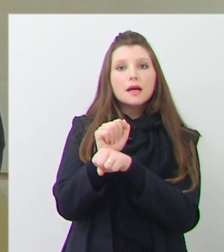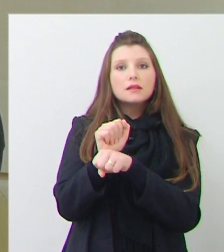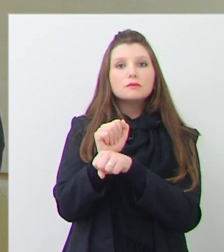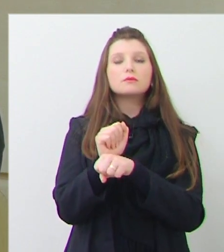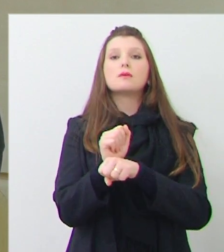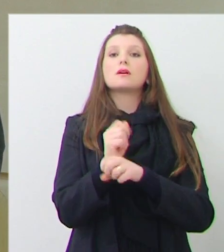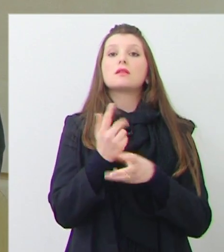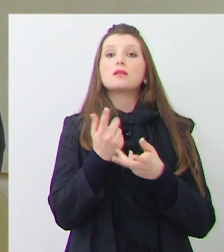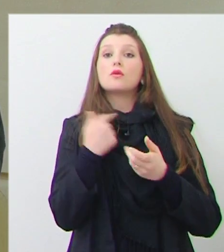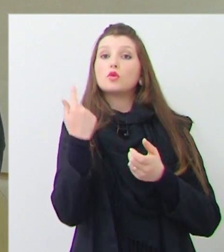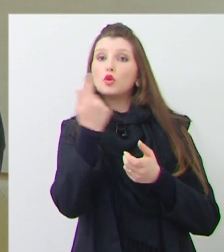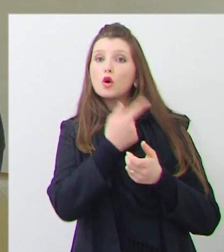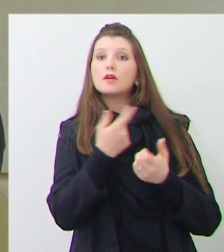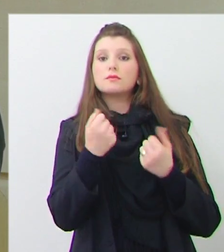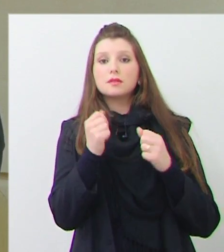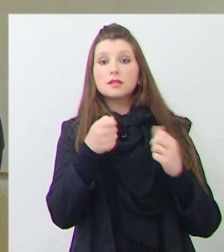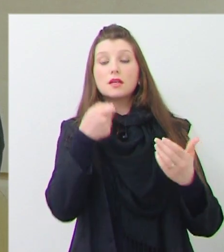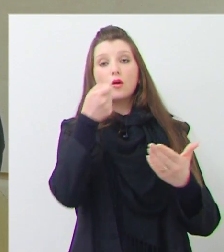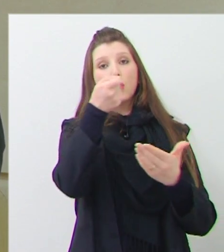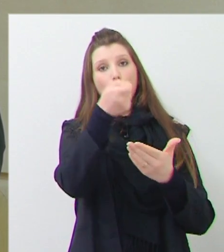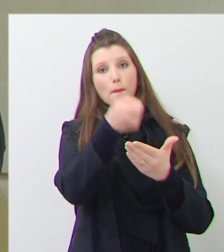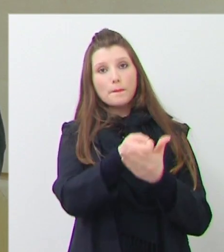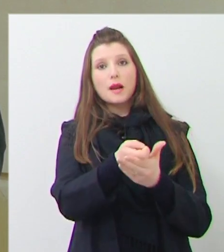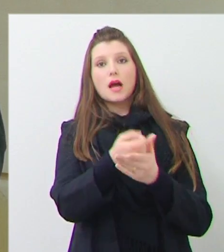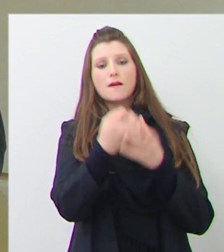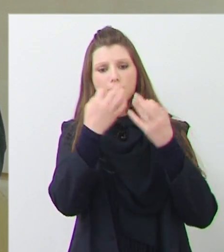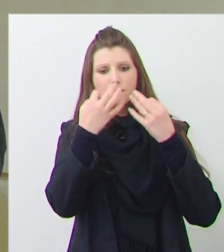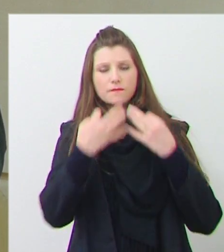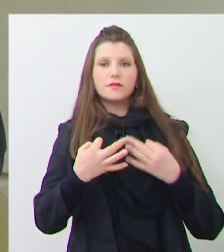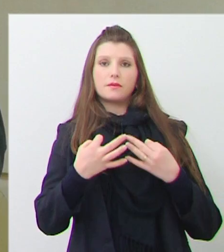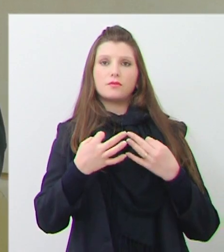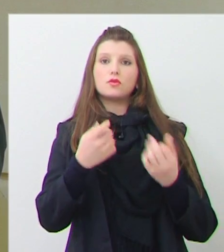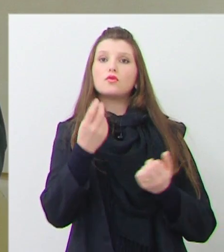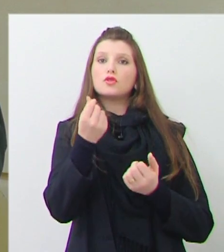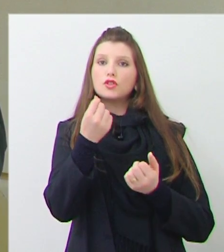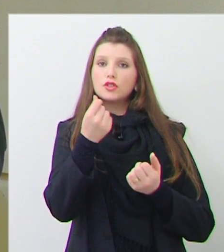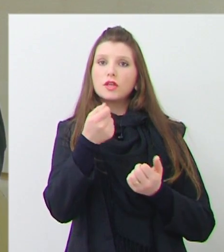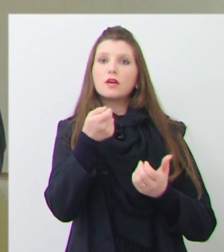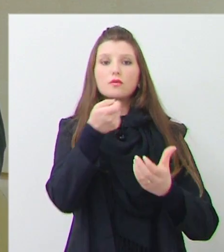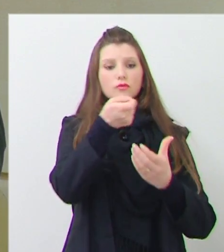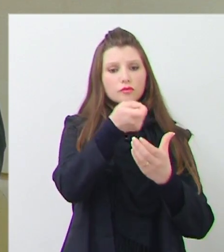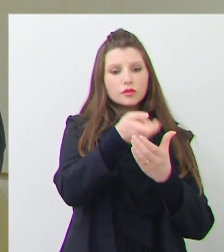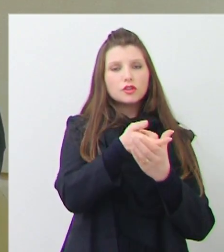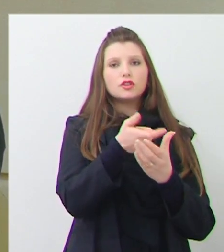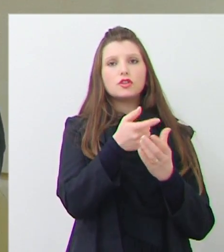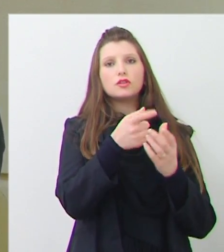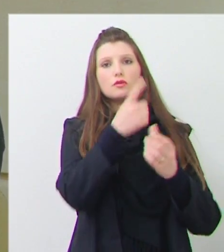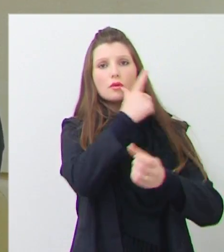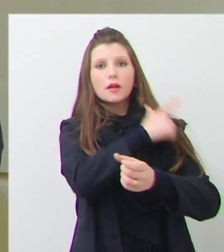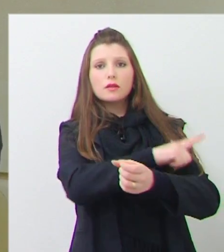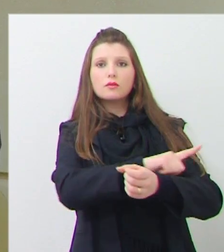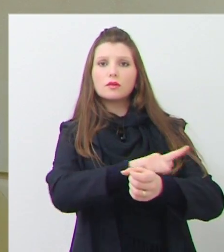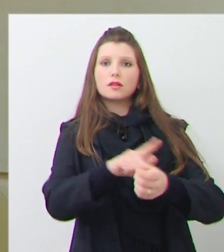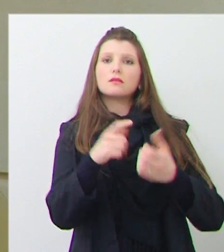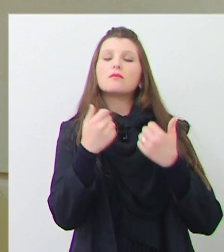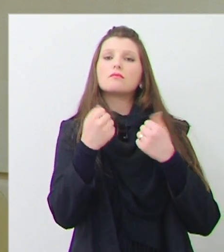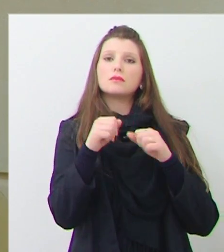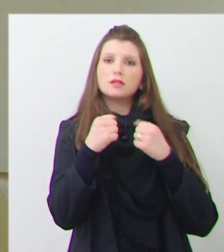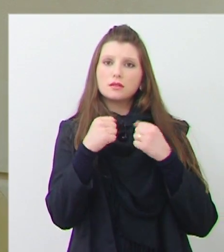uma posição mais firme lá deles e que esse dinheiro seja investido e com urgência na educação